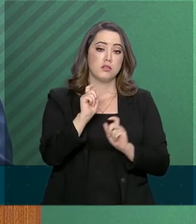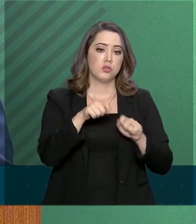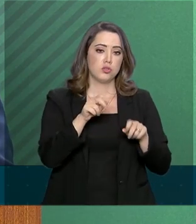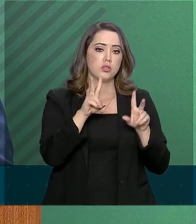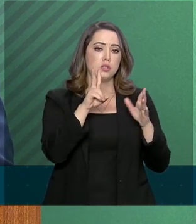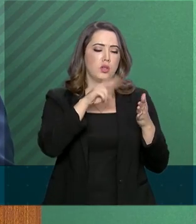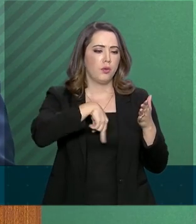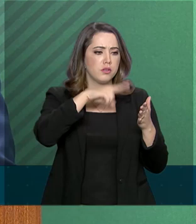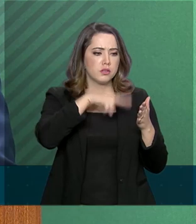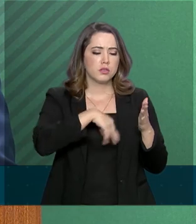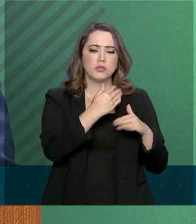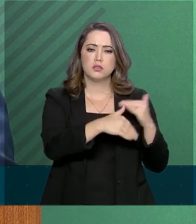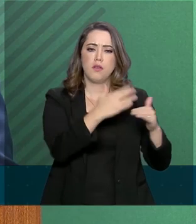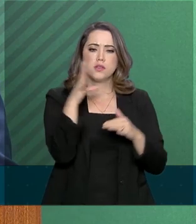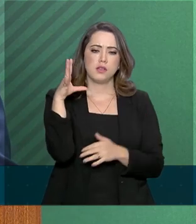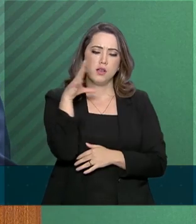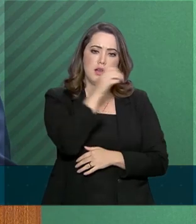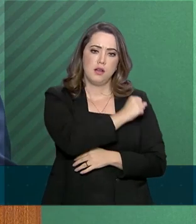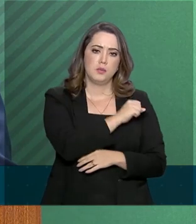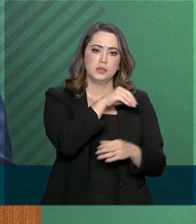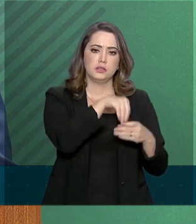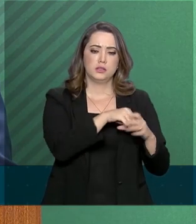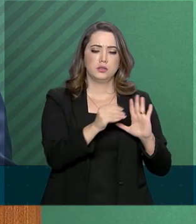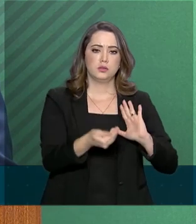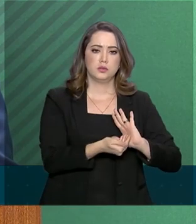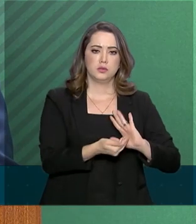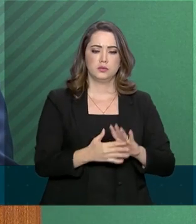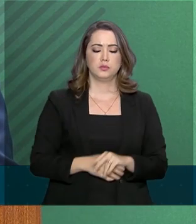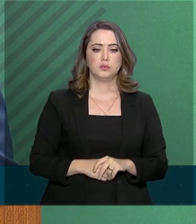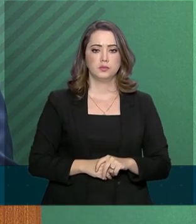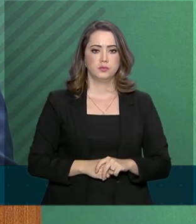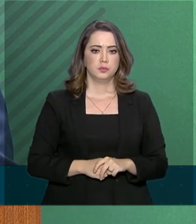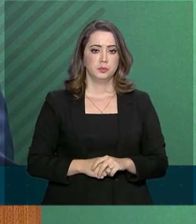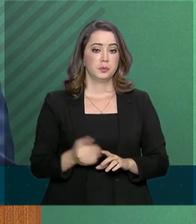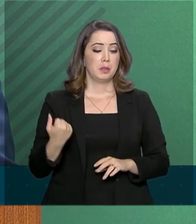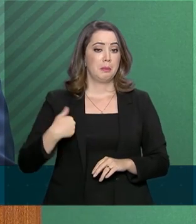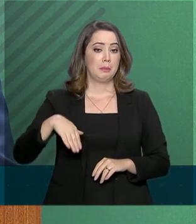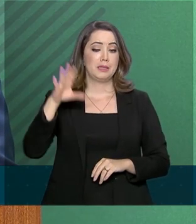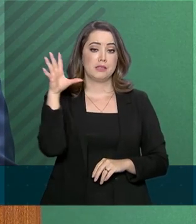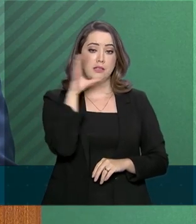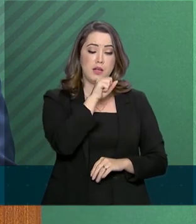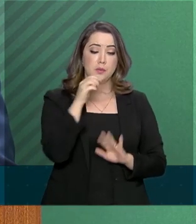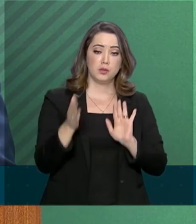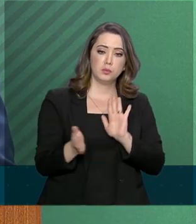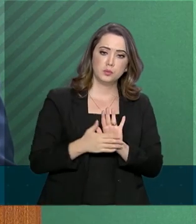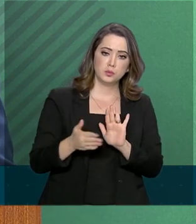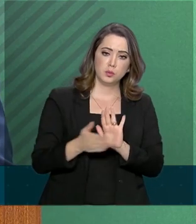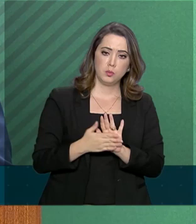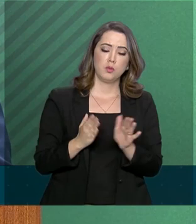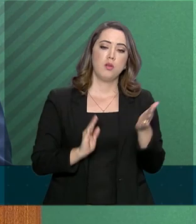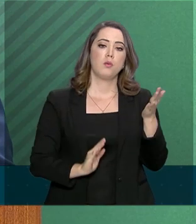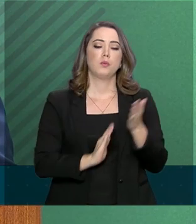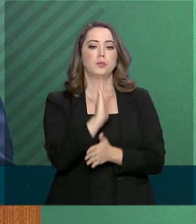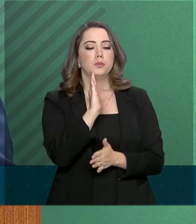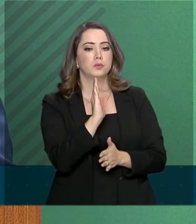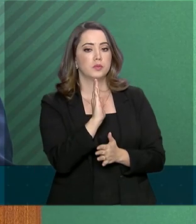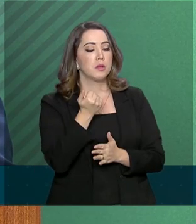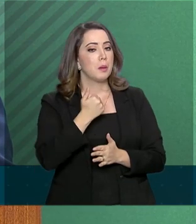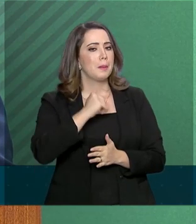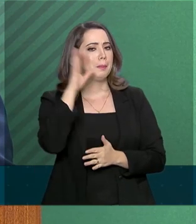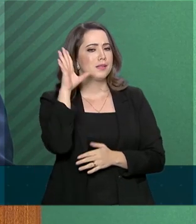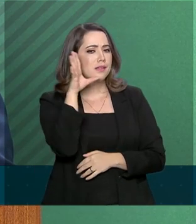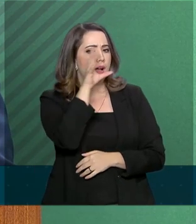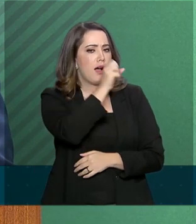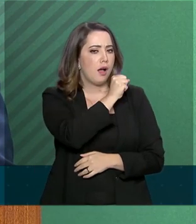o texto avançará rapidamente no senado quanto mais cedo a proposta for aprovada mas